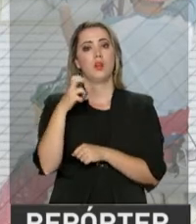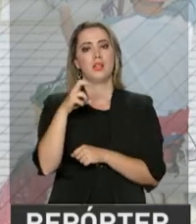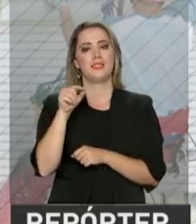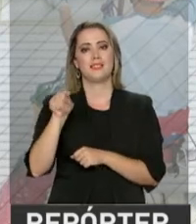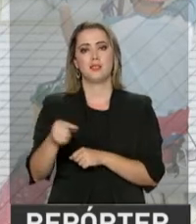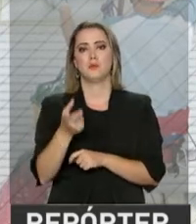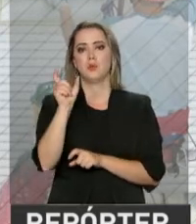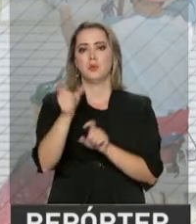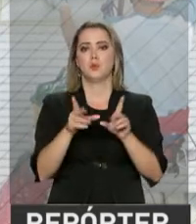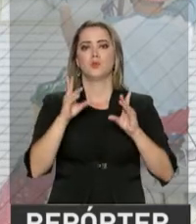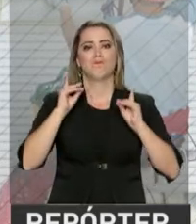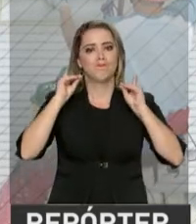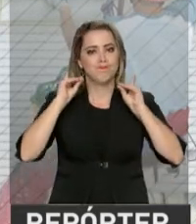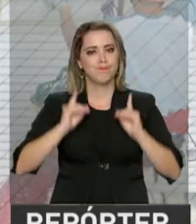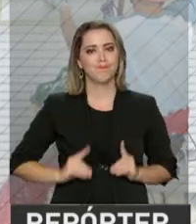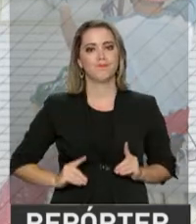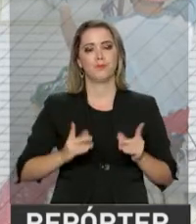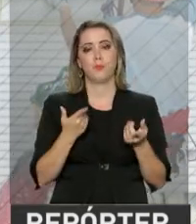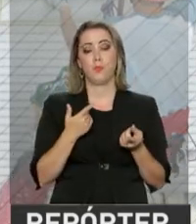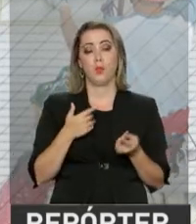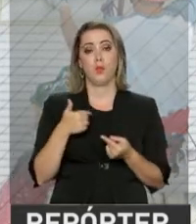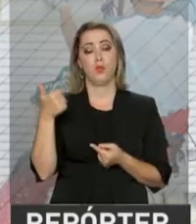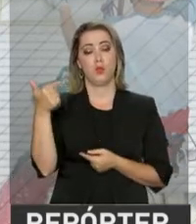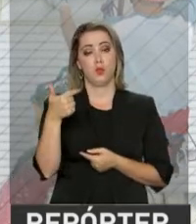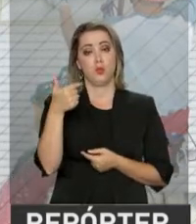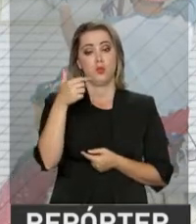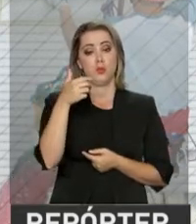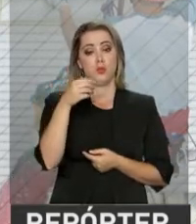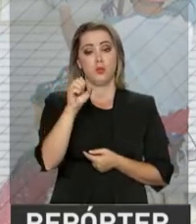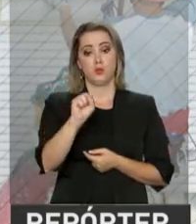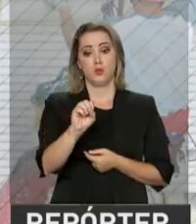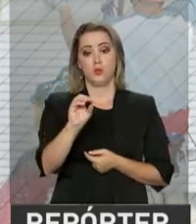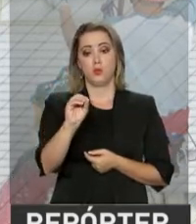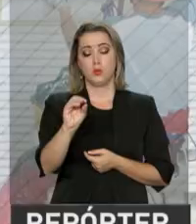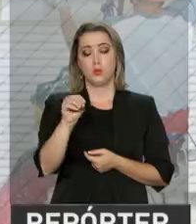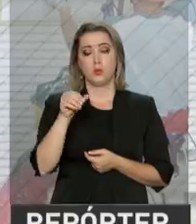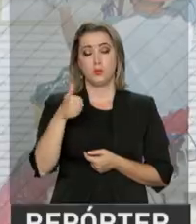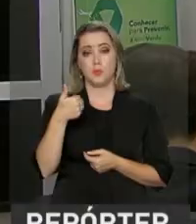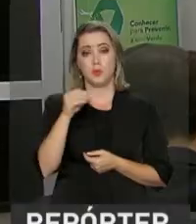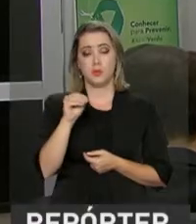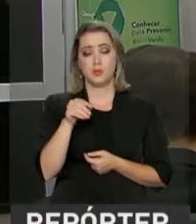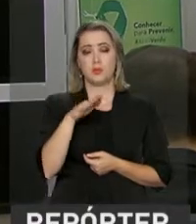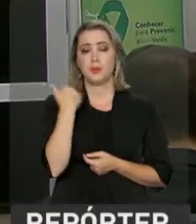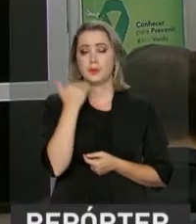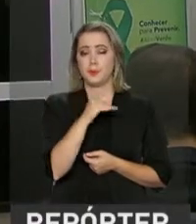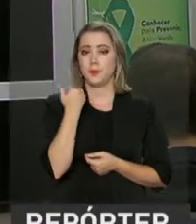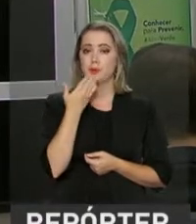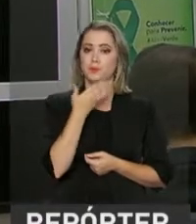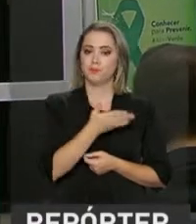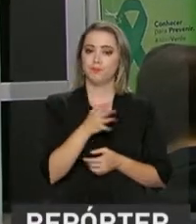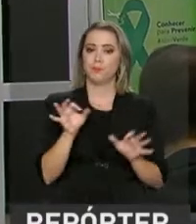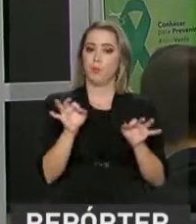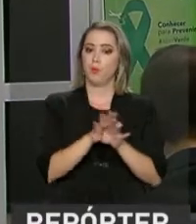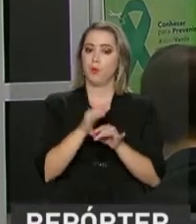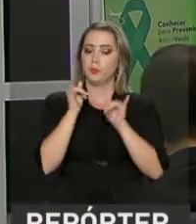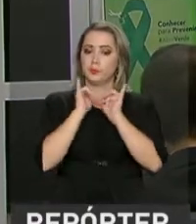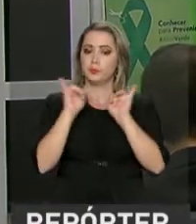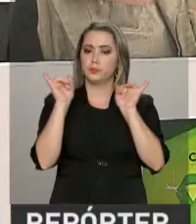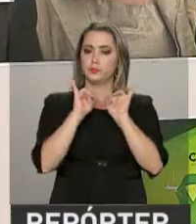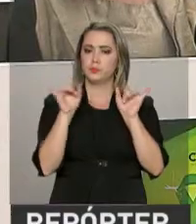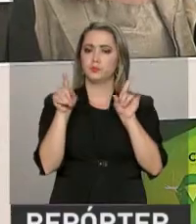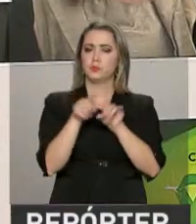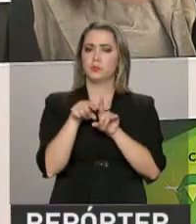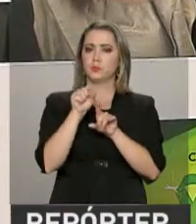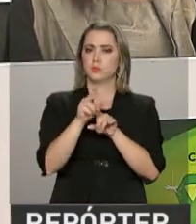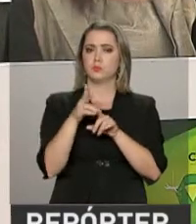incapacitações permanentes e duas mil e 810 mortes durante o encerramento da campanha nacional